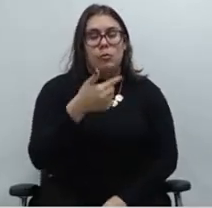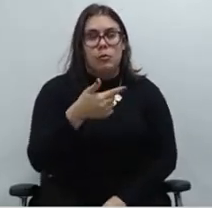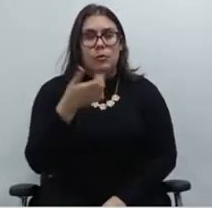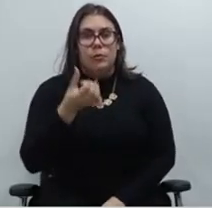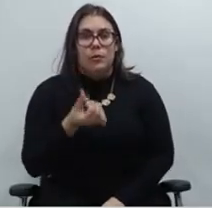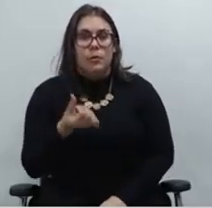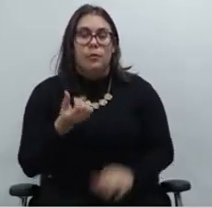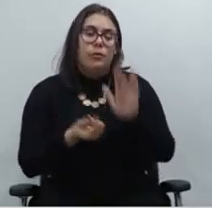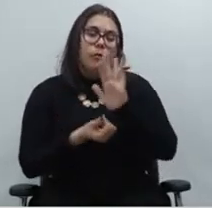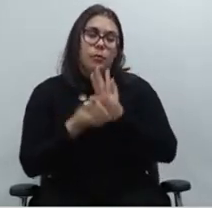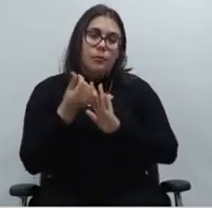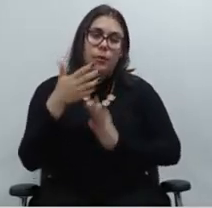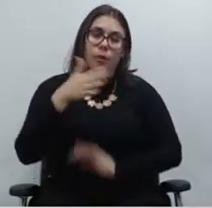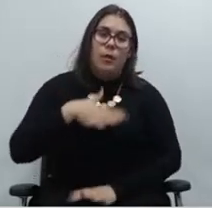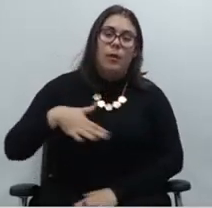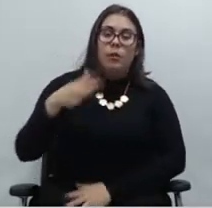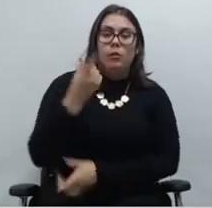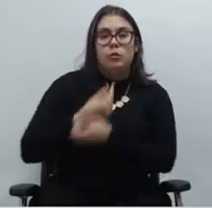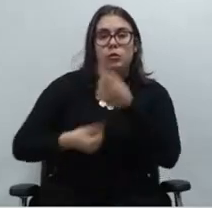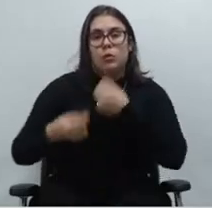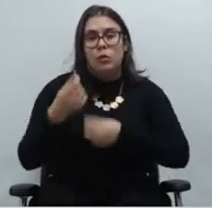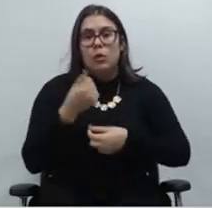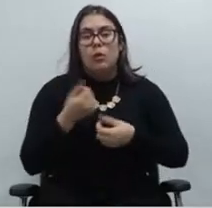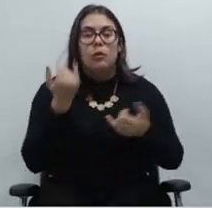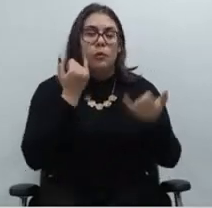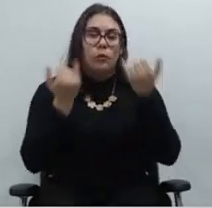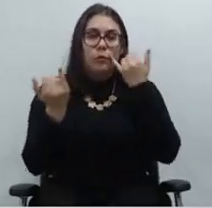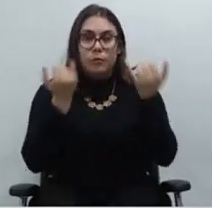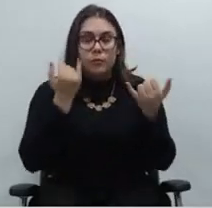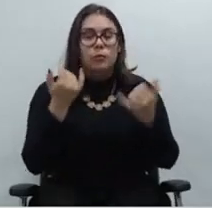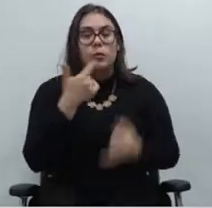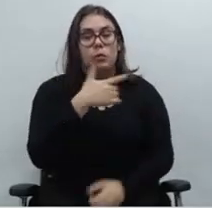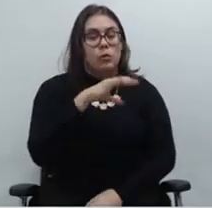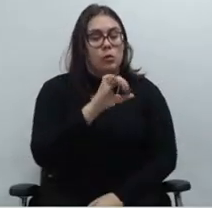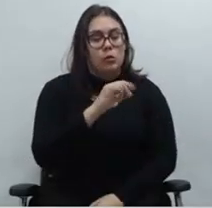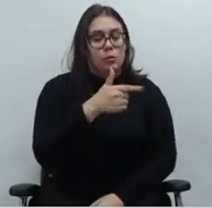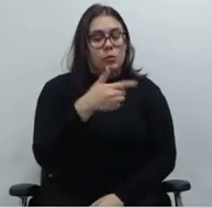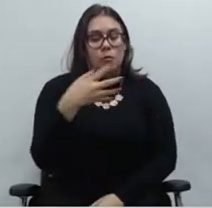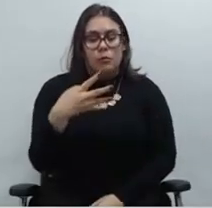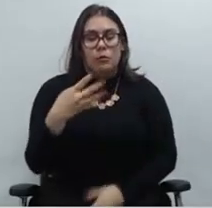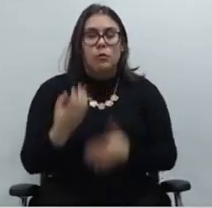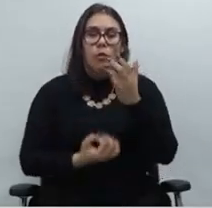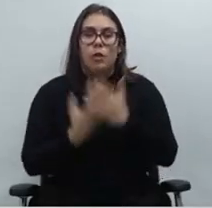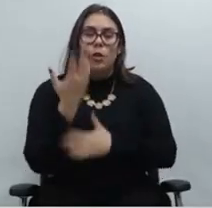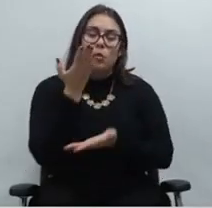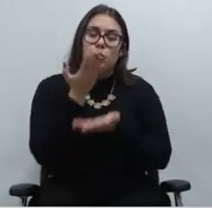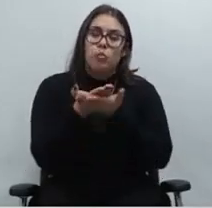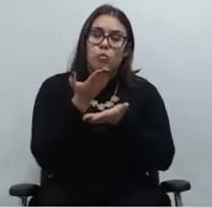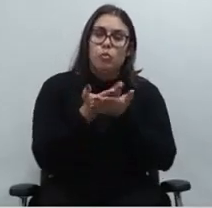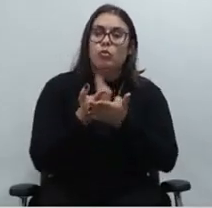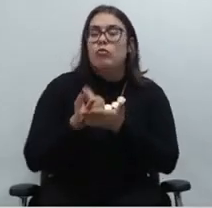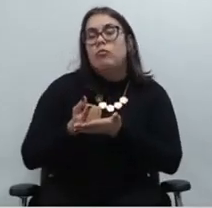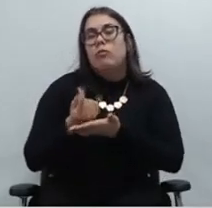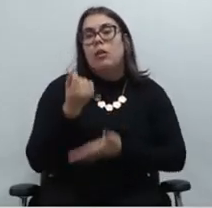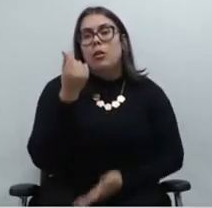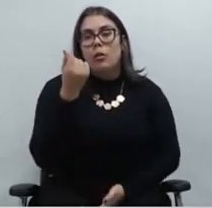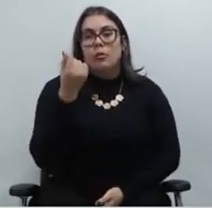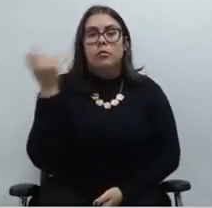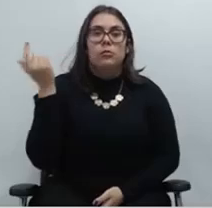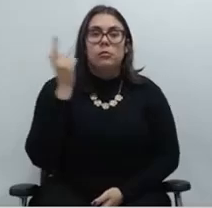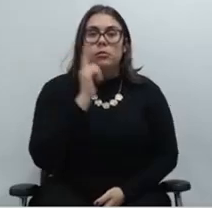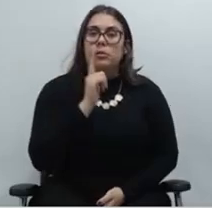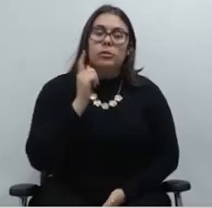de Orçamento e Finanças, a partir da análise dos dados referentes à execução orçamentária de 2024, elabore um estudo sobre a destinação dos valores não despendidos